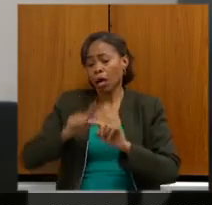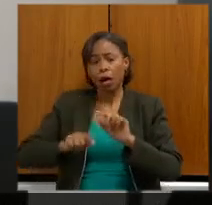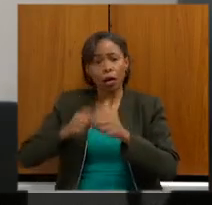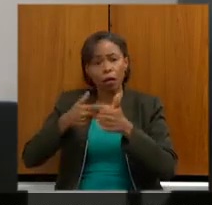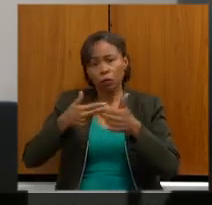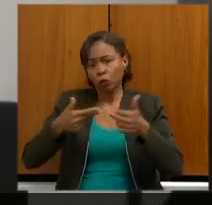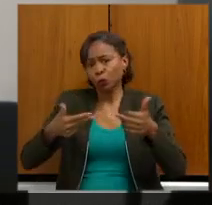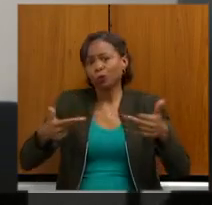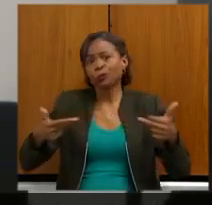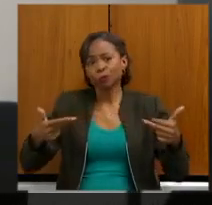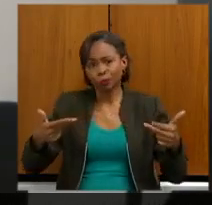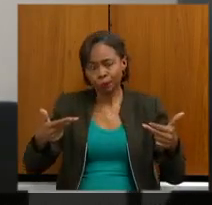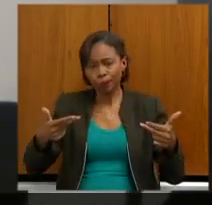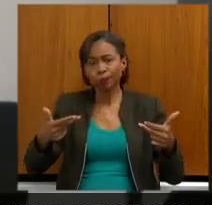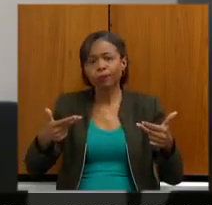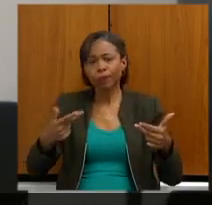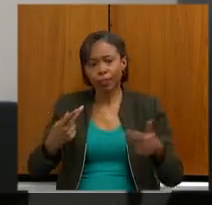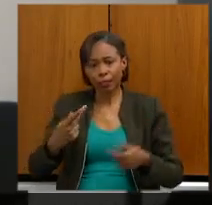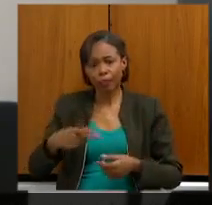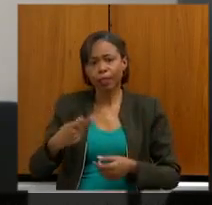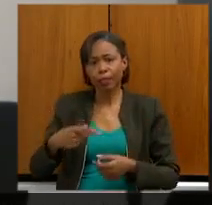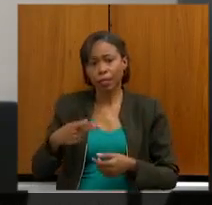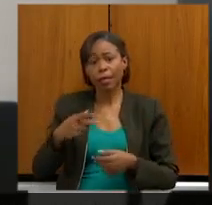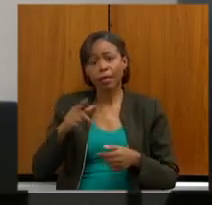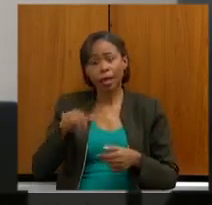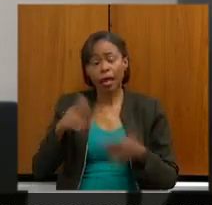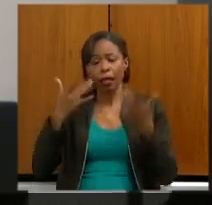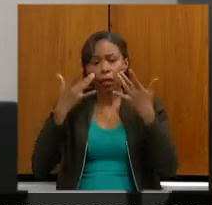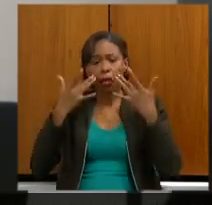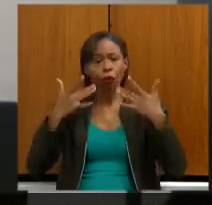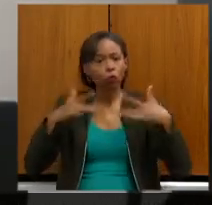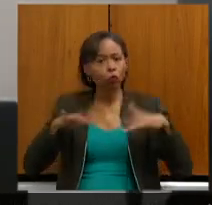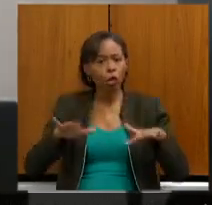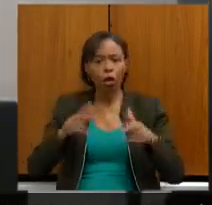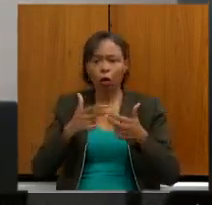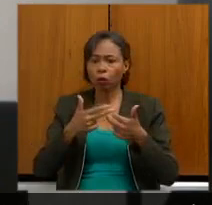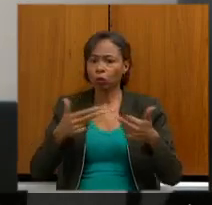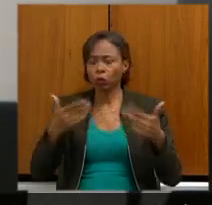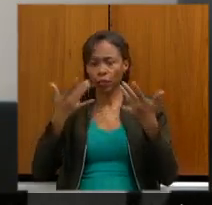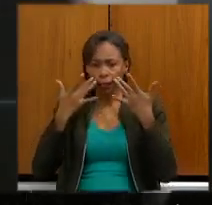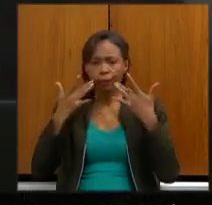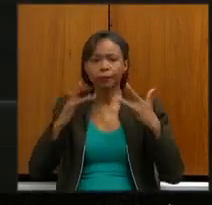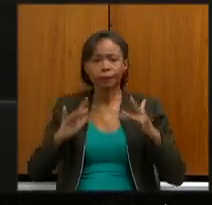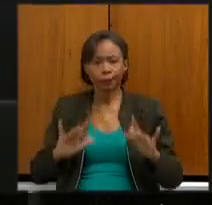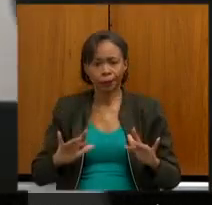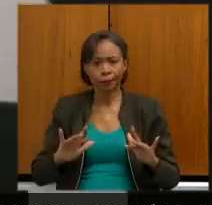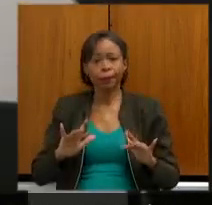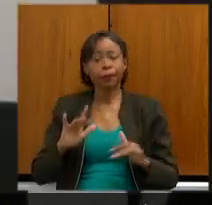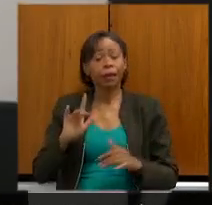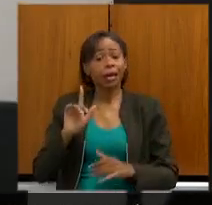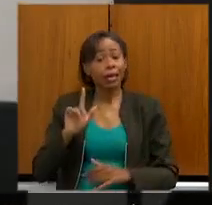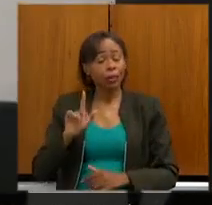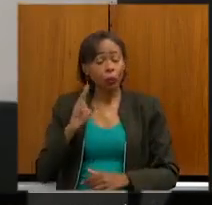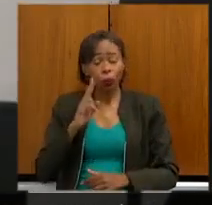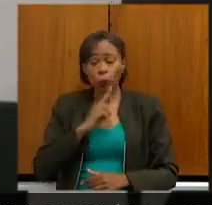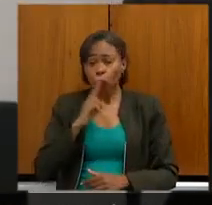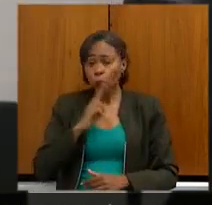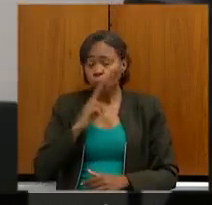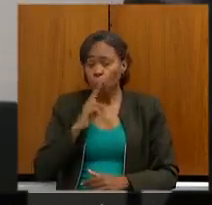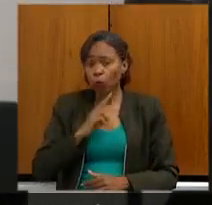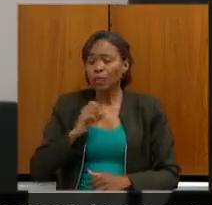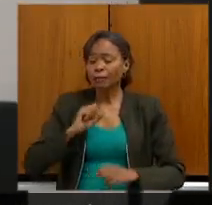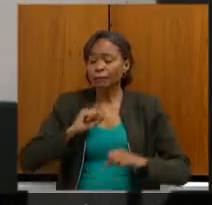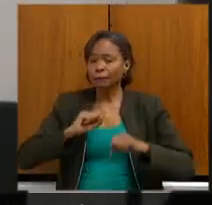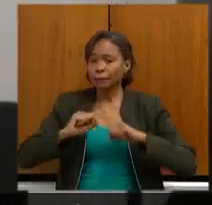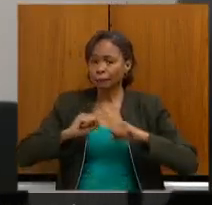se o nosso património natural e bens naturais então é urgente a gente debater